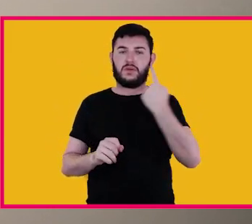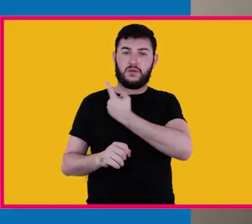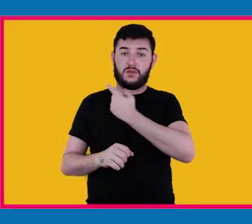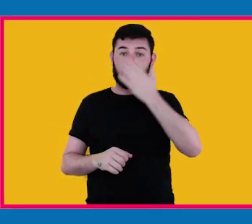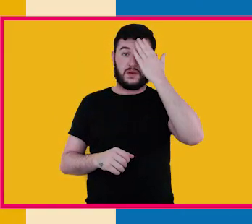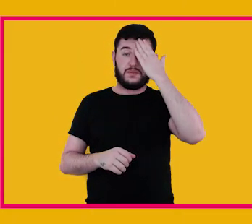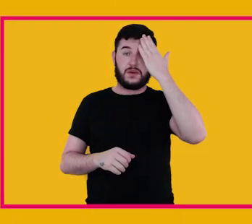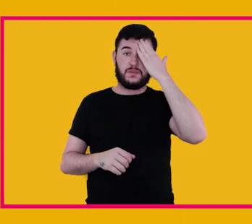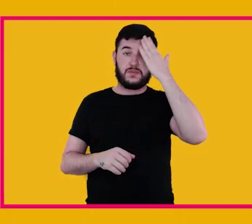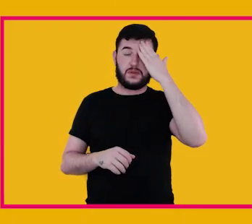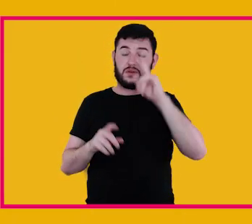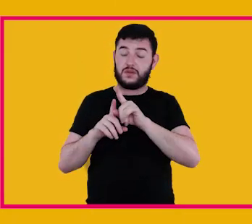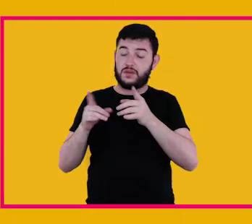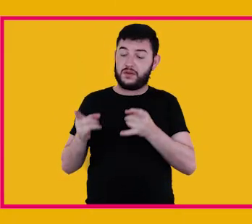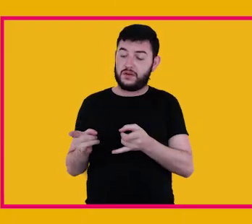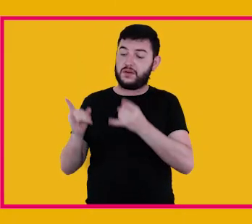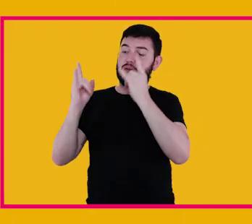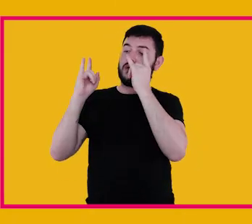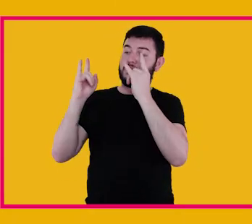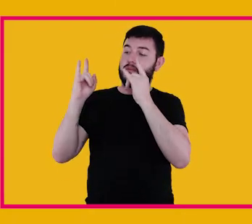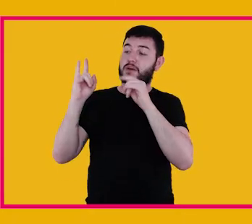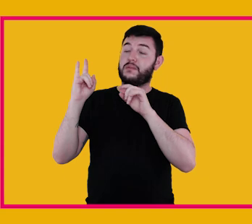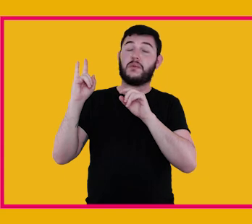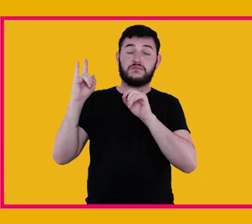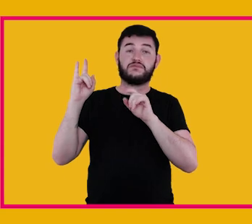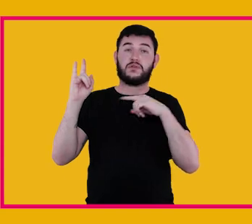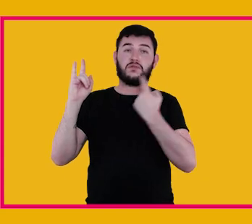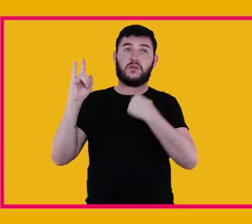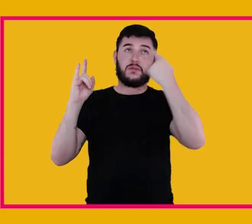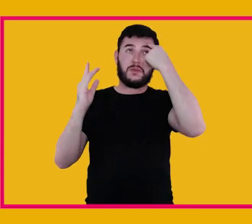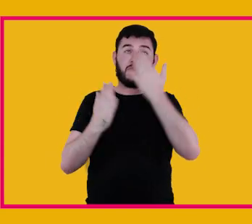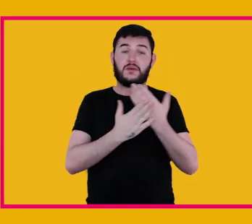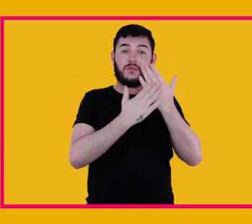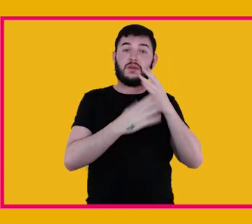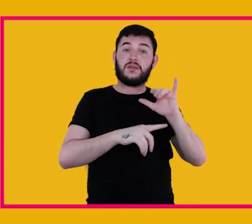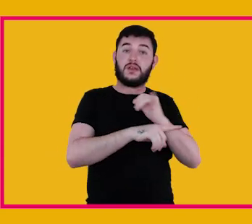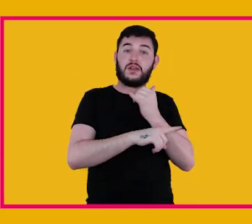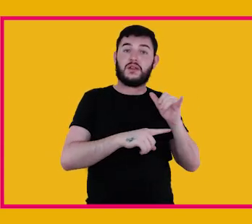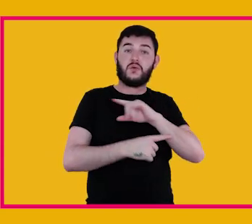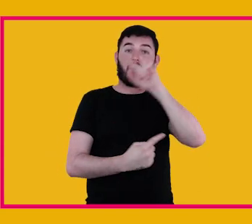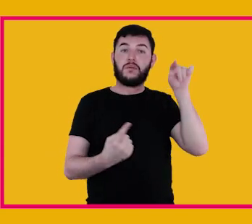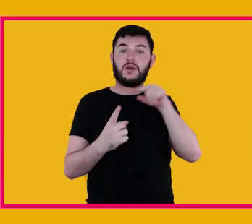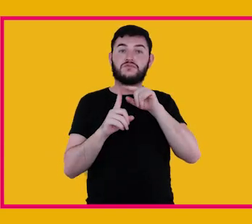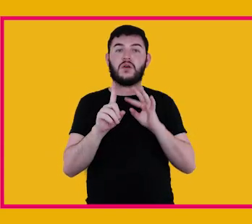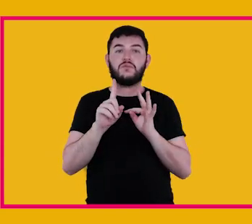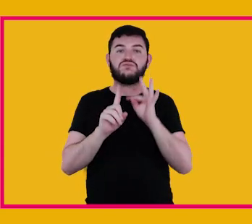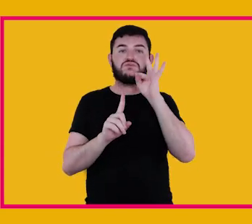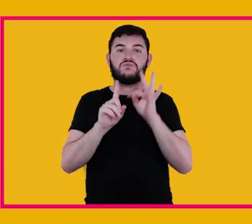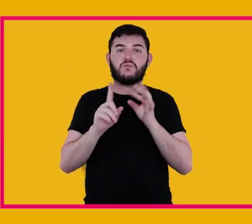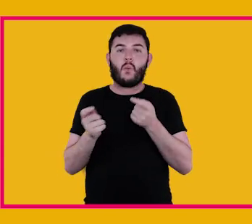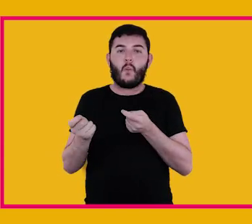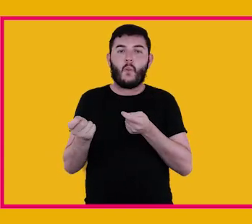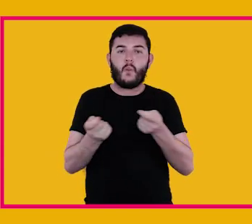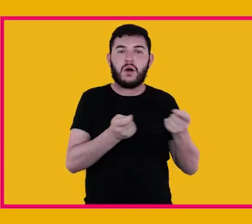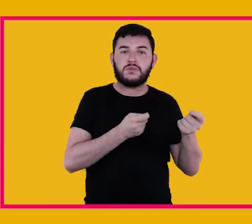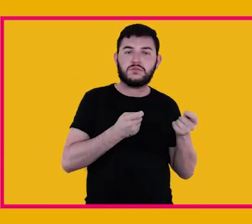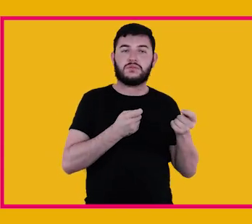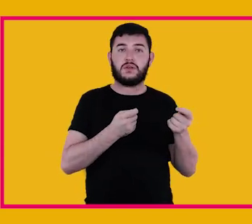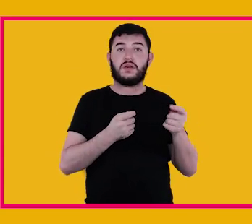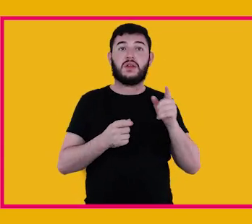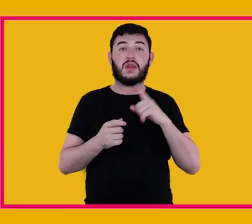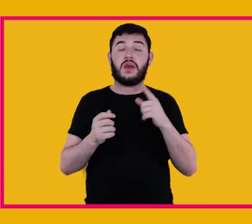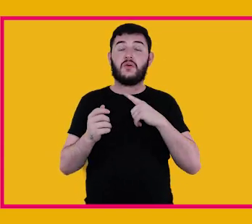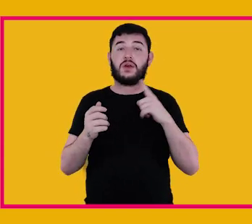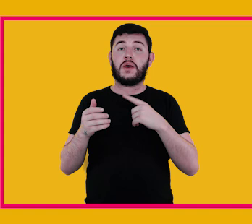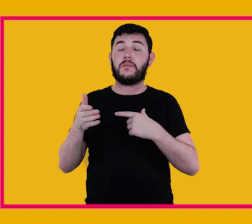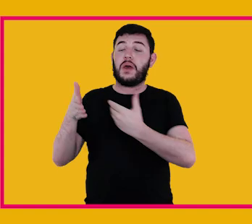ser submetida, foram adotadas algumas soluções construtivas como o aumento da inércia térmica. Tanto as paredes, que possuem camada tripla, ou